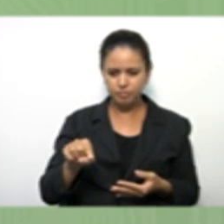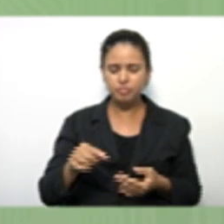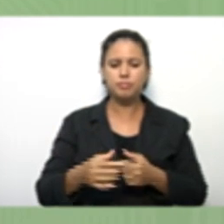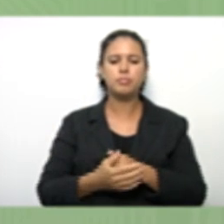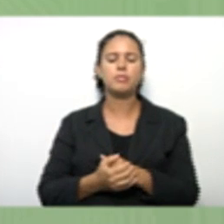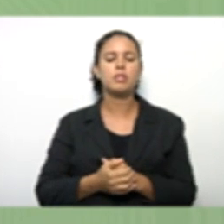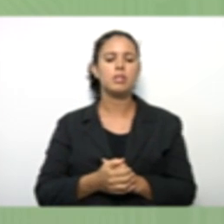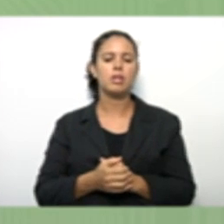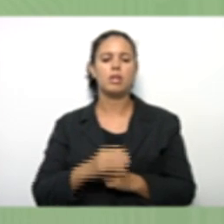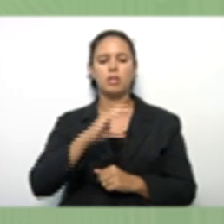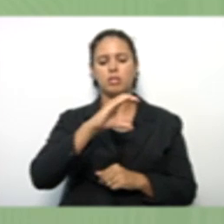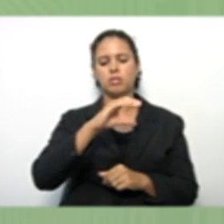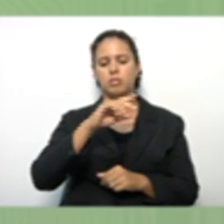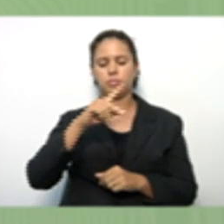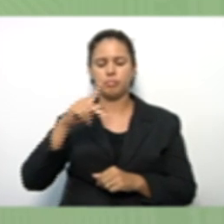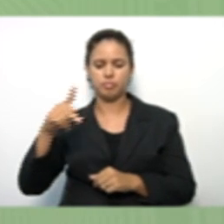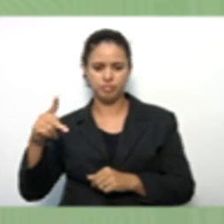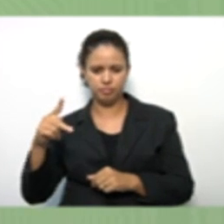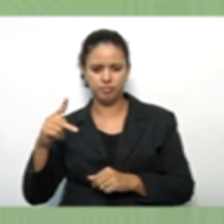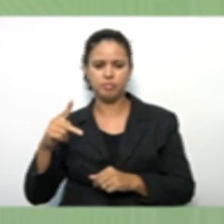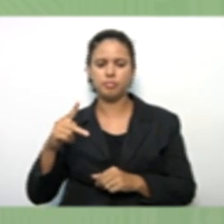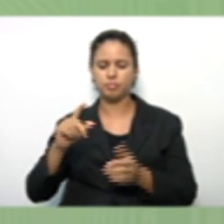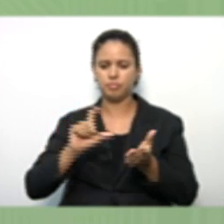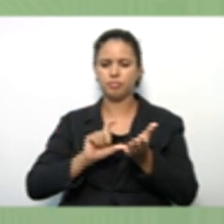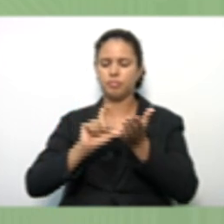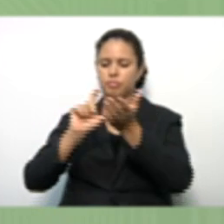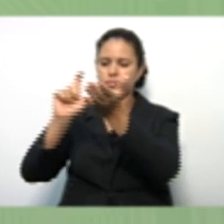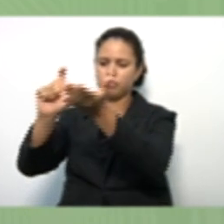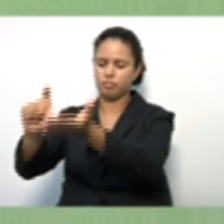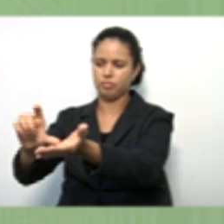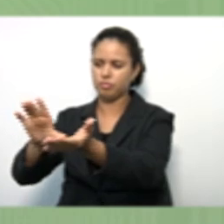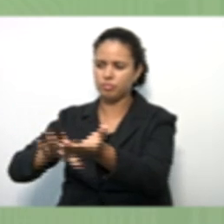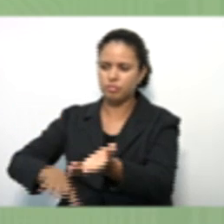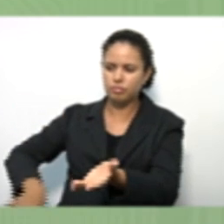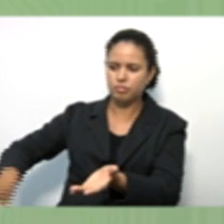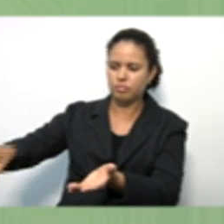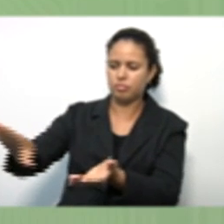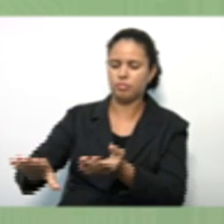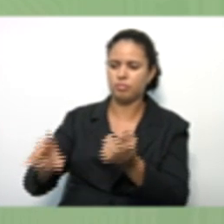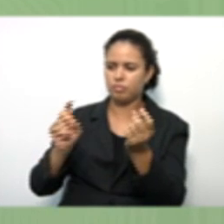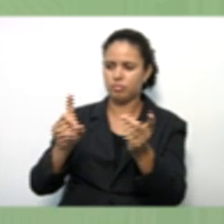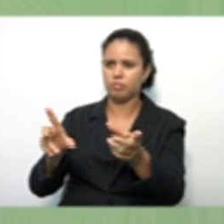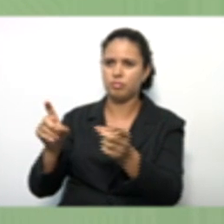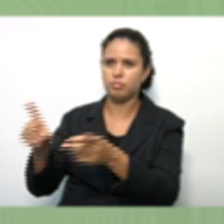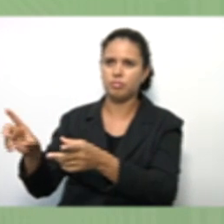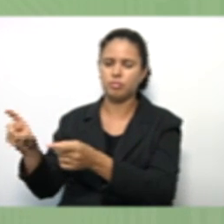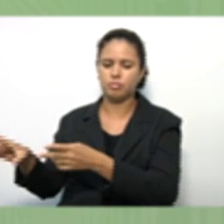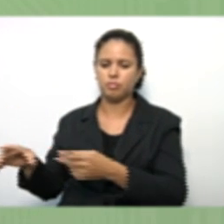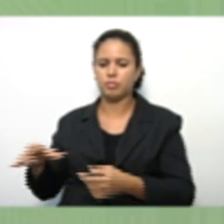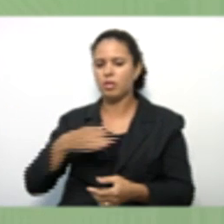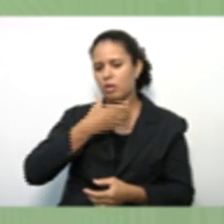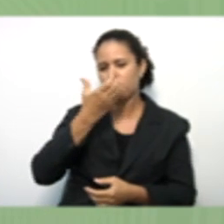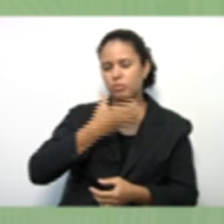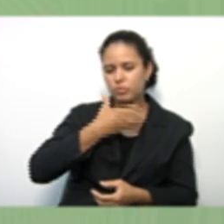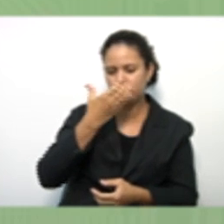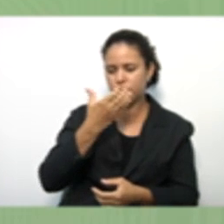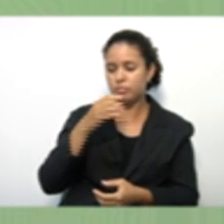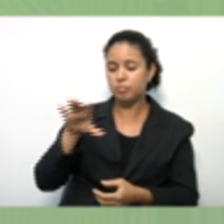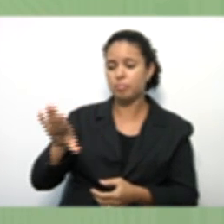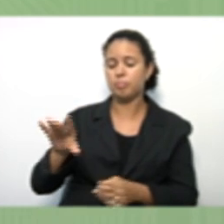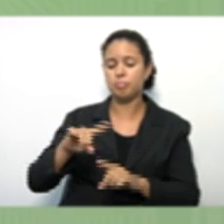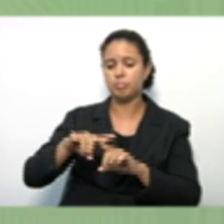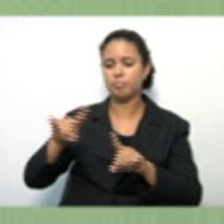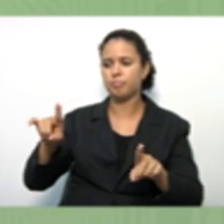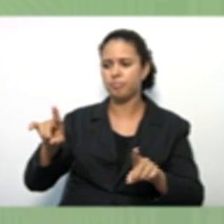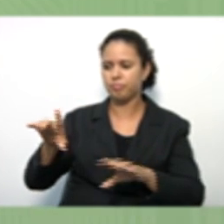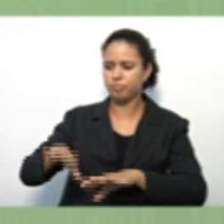supermercado. Lembrando que esse supermercado não pagou essas polpas de fruta à vista. Então, essa duplicata a